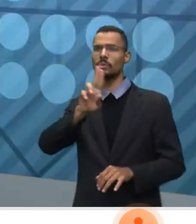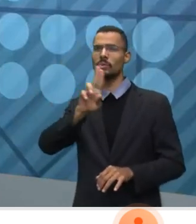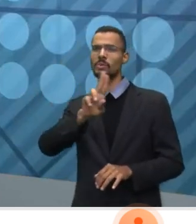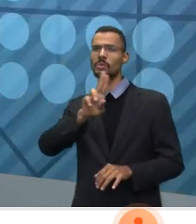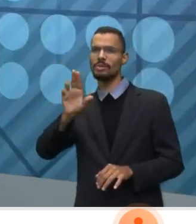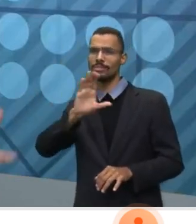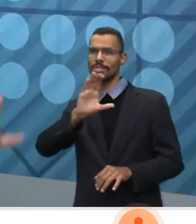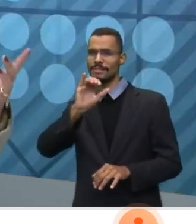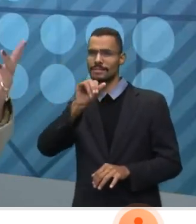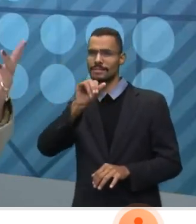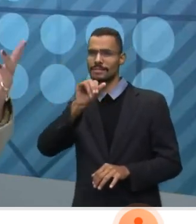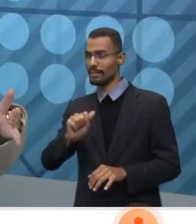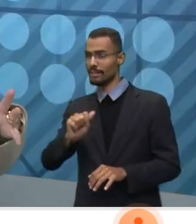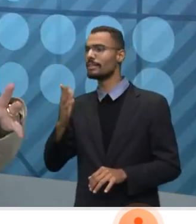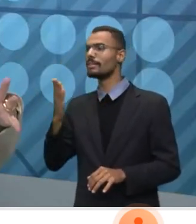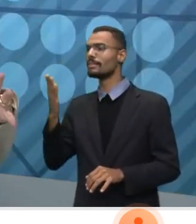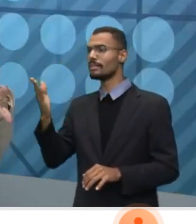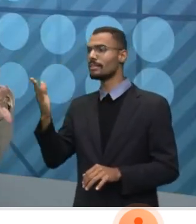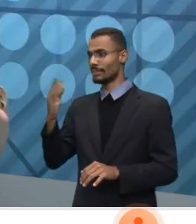Então, quando nós éramos